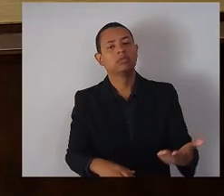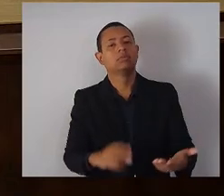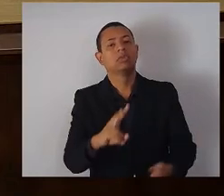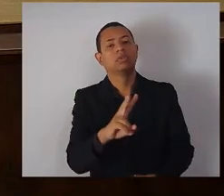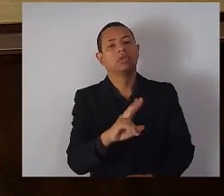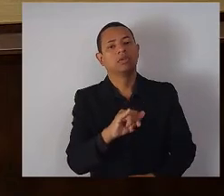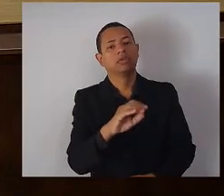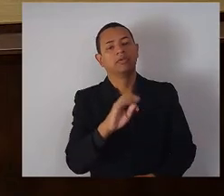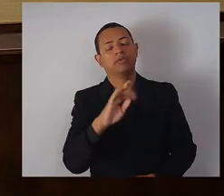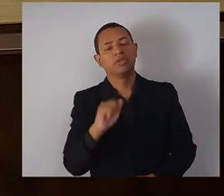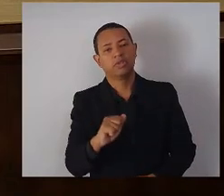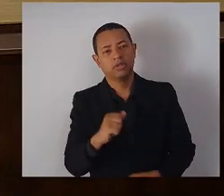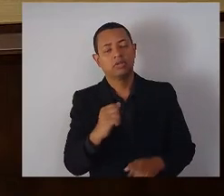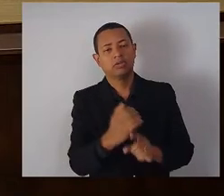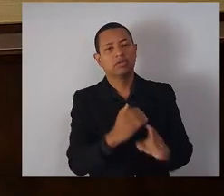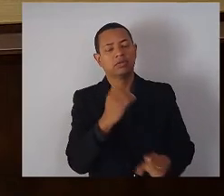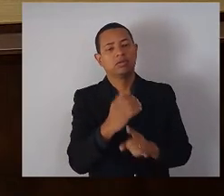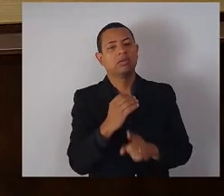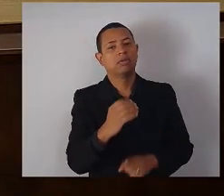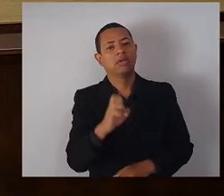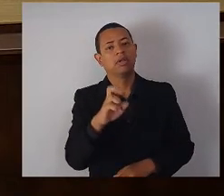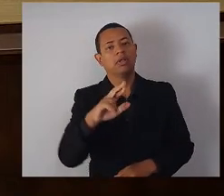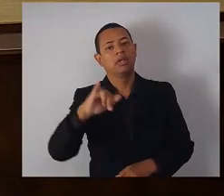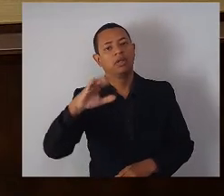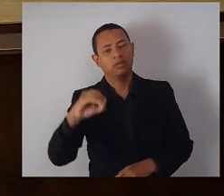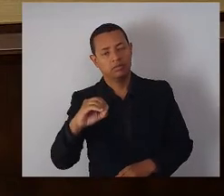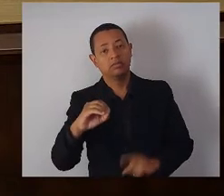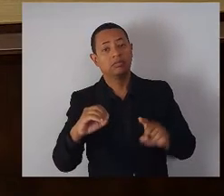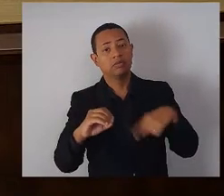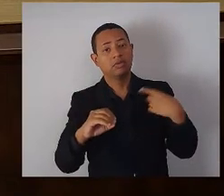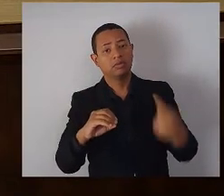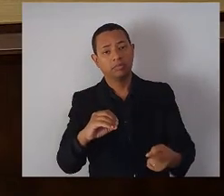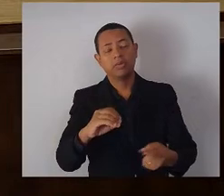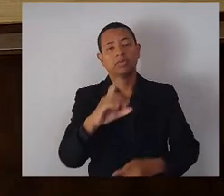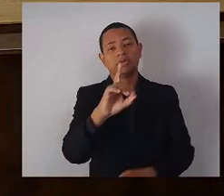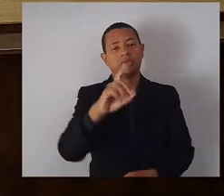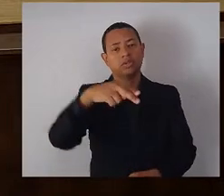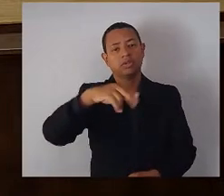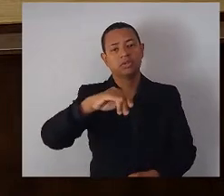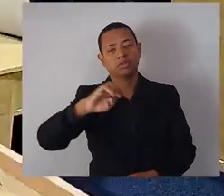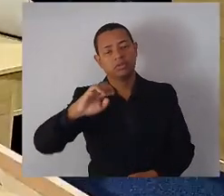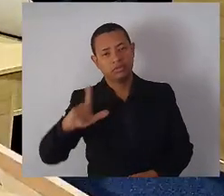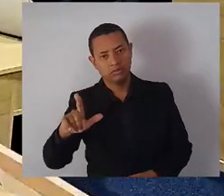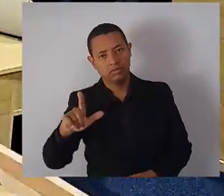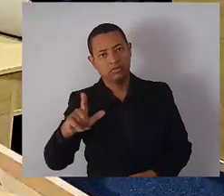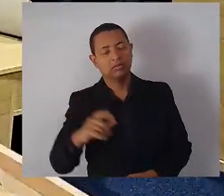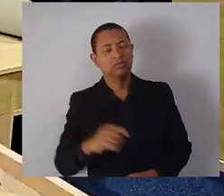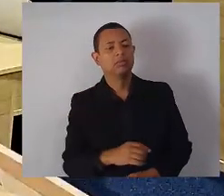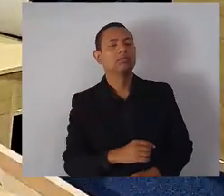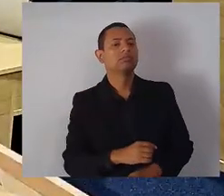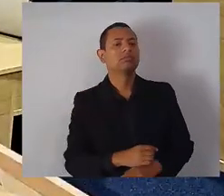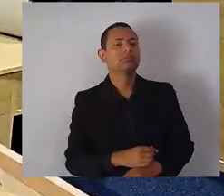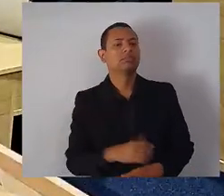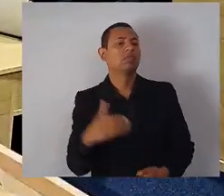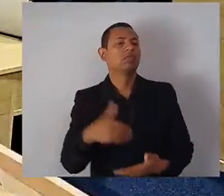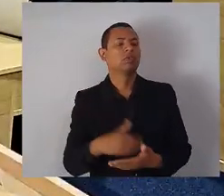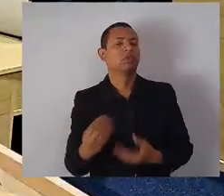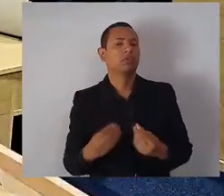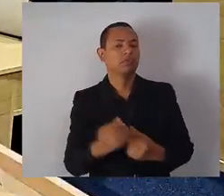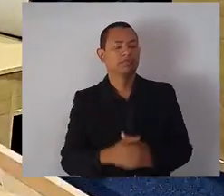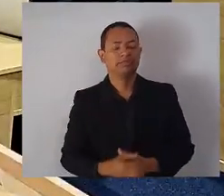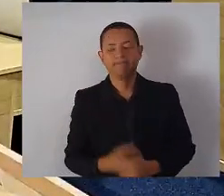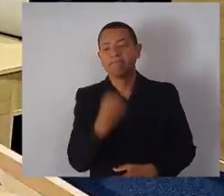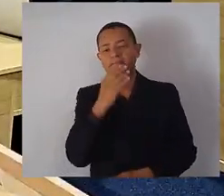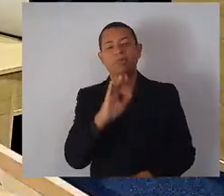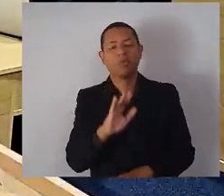desembargador Érico. Depois do desembargador Érico, nós temos o desembargador Daniel. Desembargador Daniel, como vota? Boa tarde, senhor